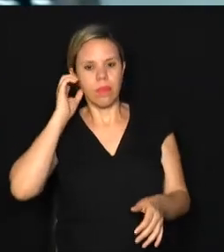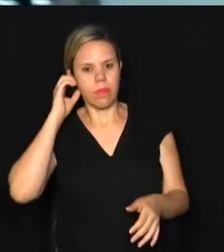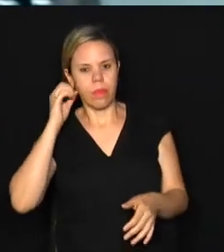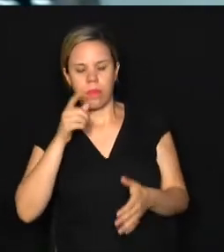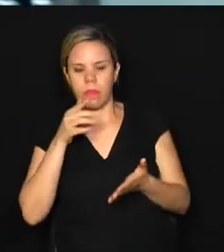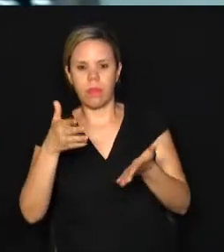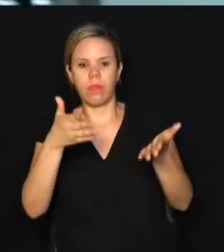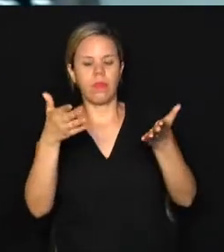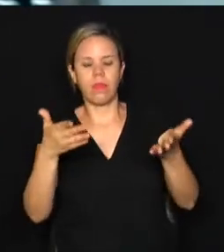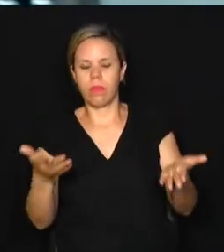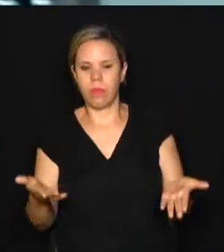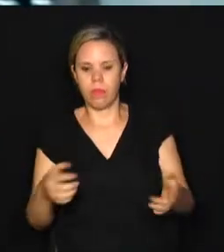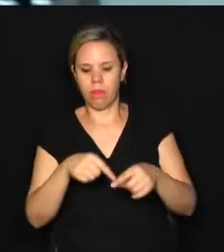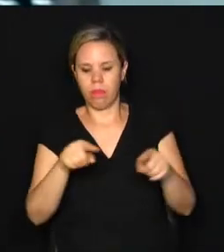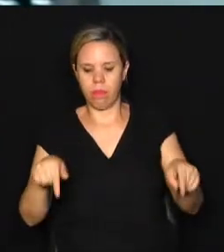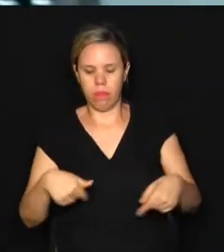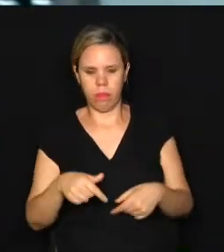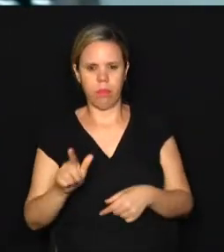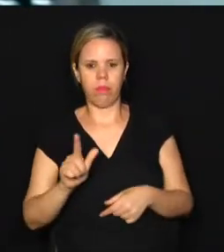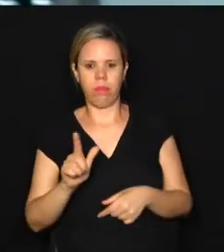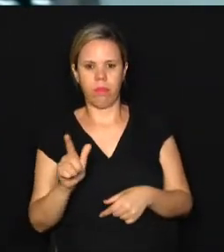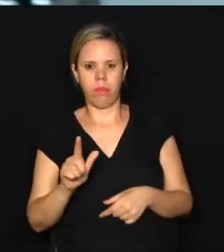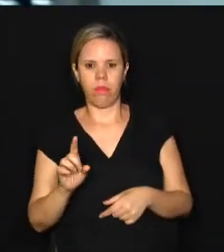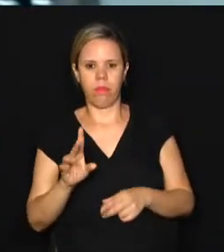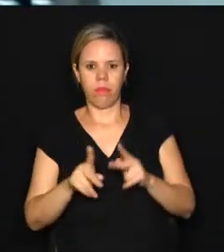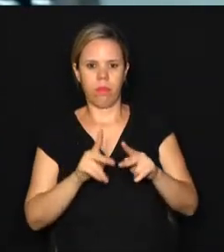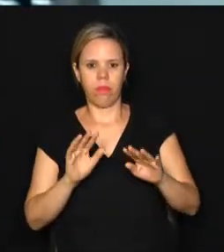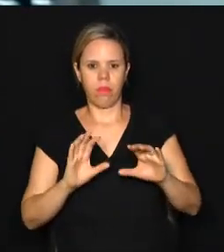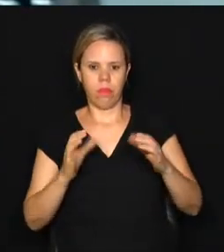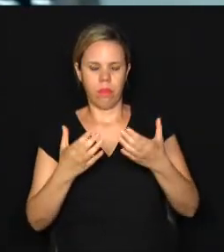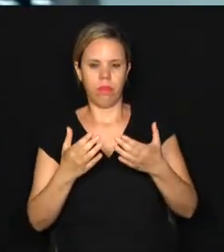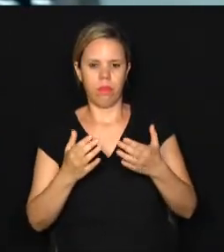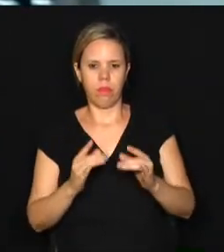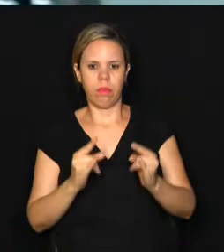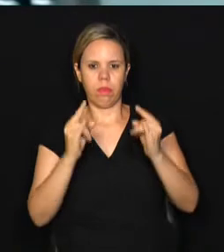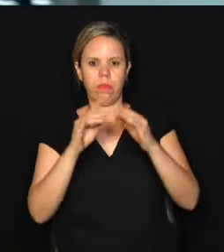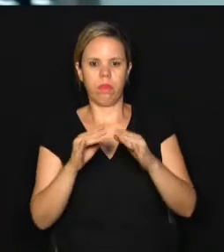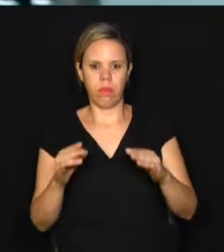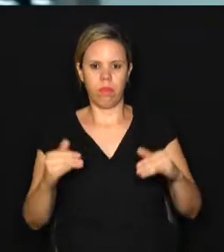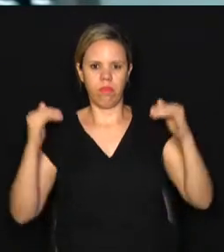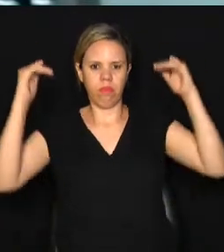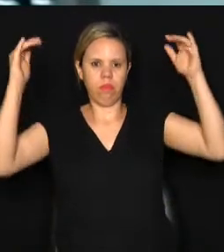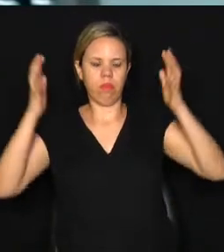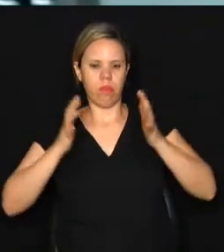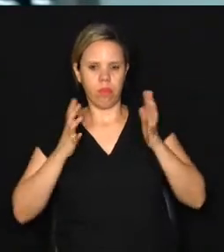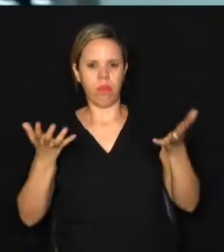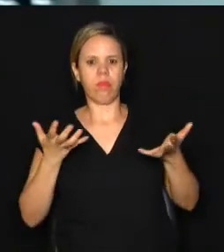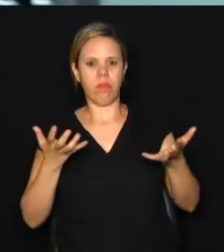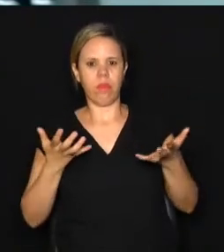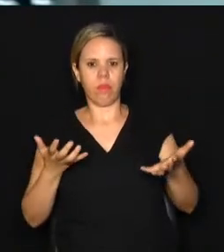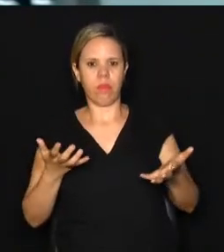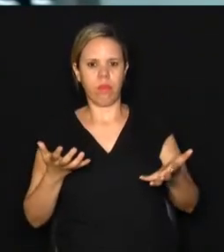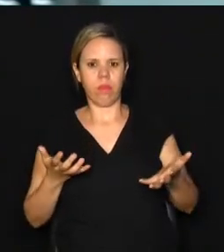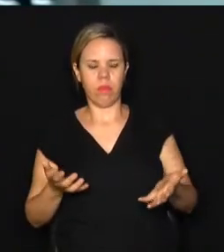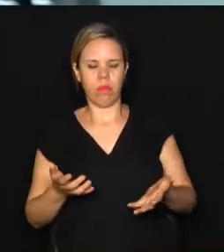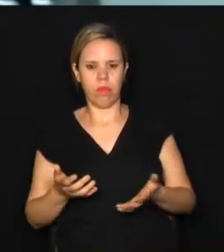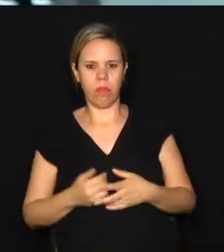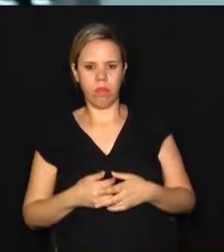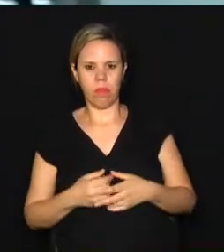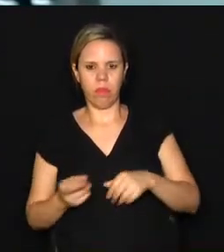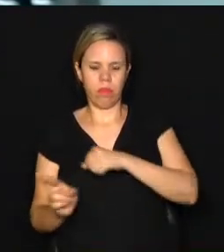no lago? Óbvio que são os condomínios de alto padrão, os moradores de alto padrão. Quem quer uma Mackenzie, que nem